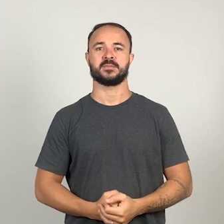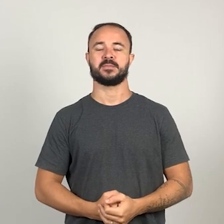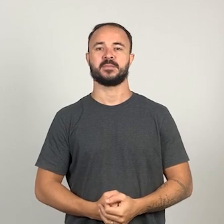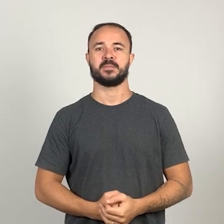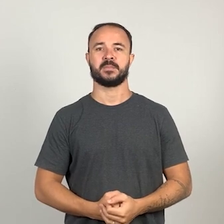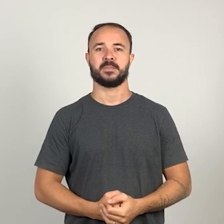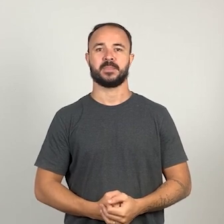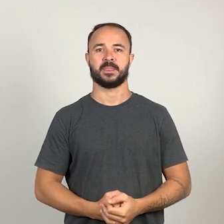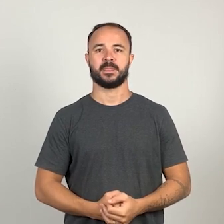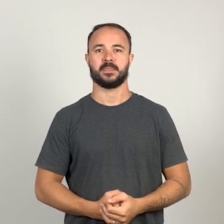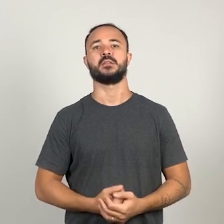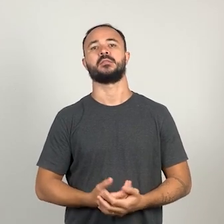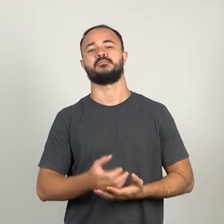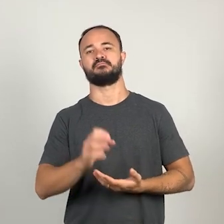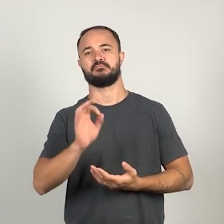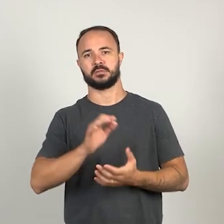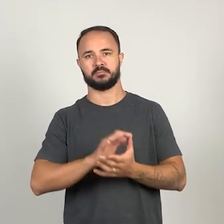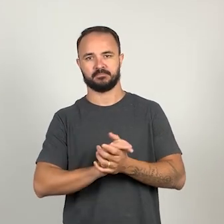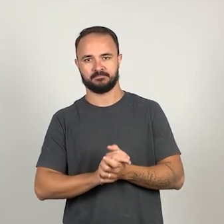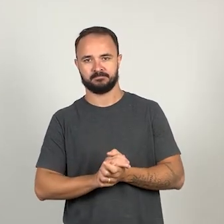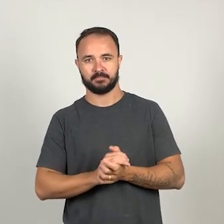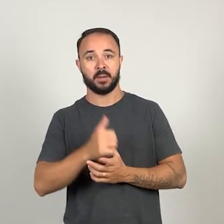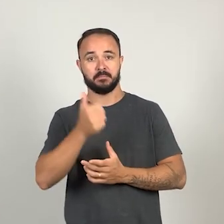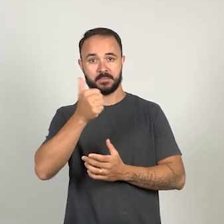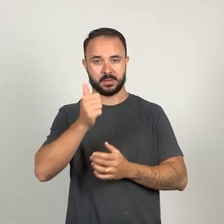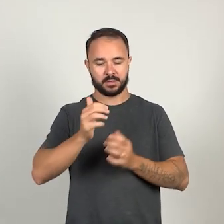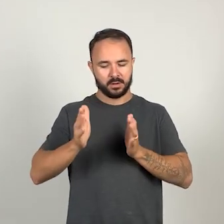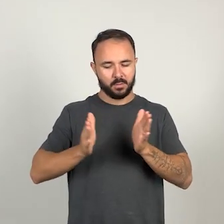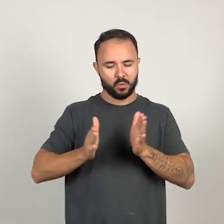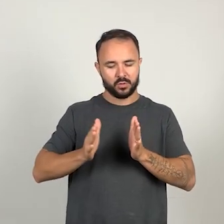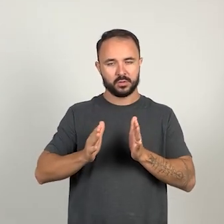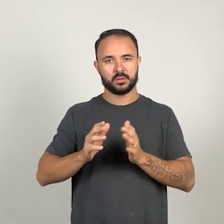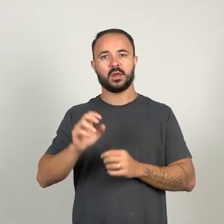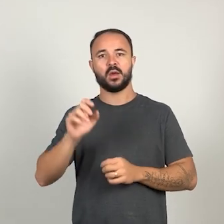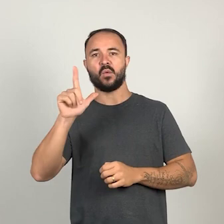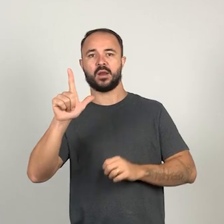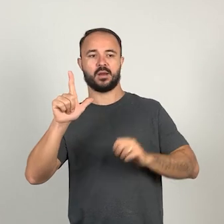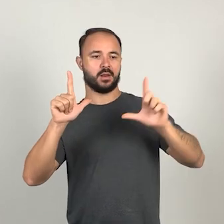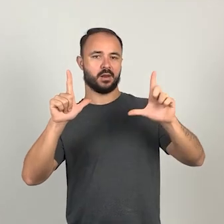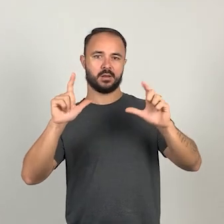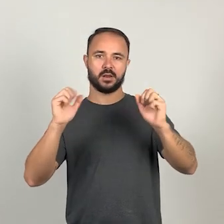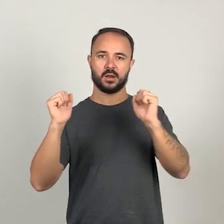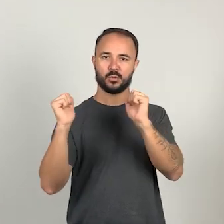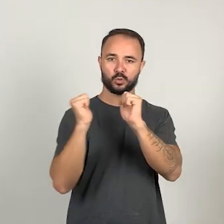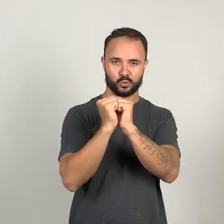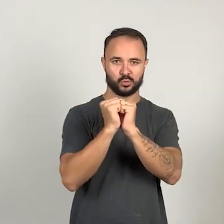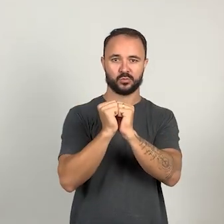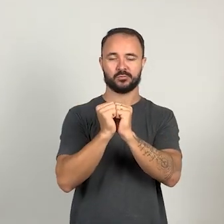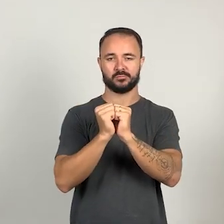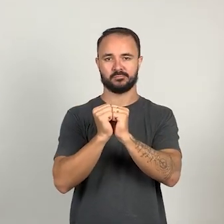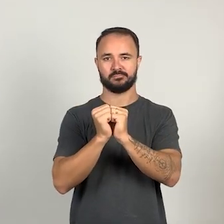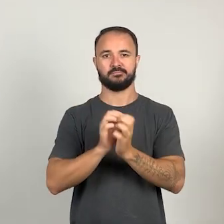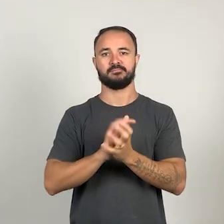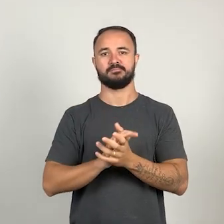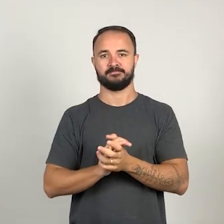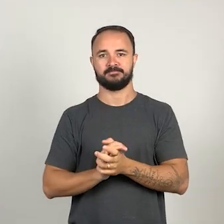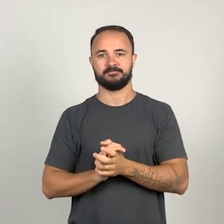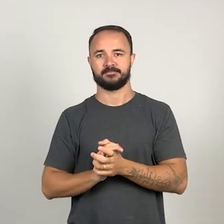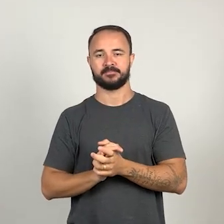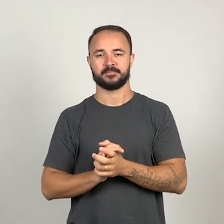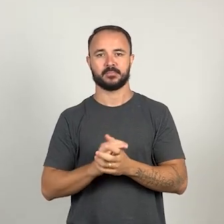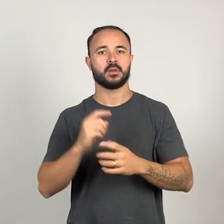Então, a primeira etapa é juntar os dois L's na lateral do motor. E vamos utilizar a barra com 13 furos